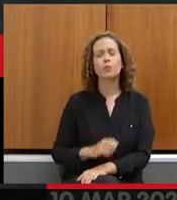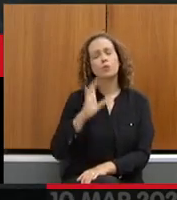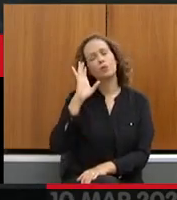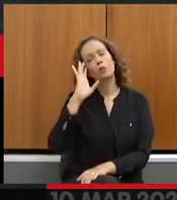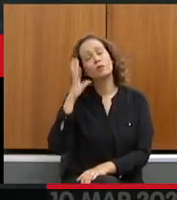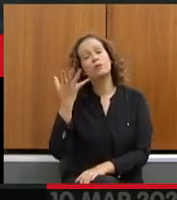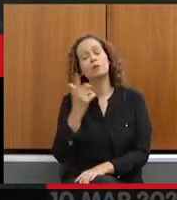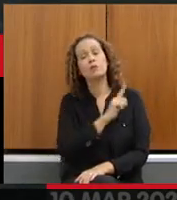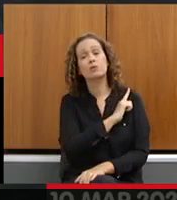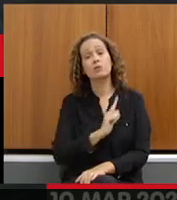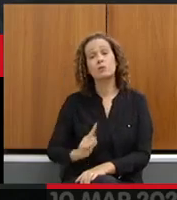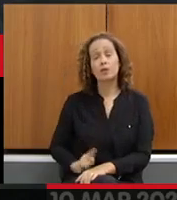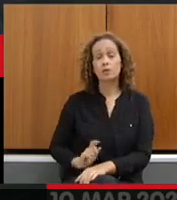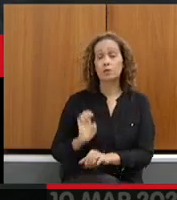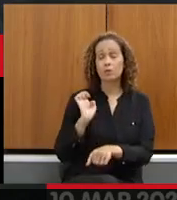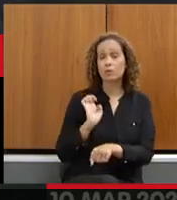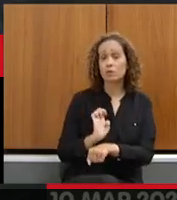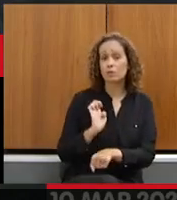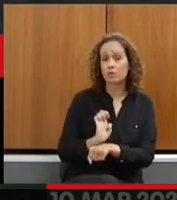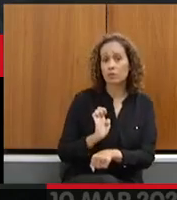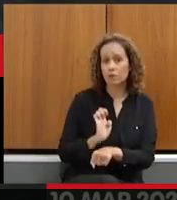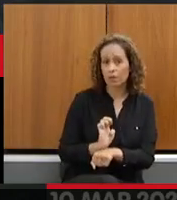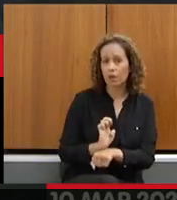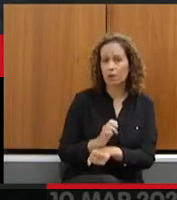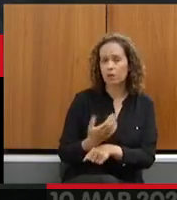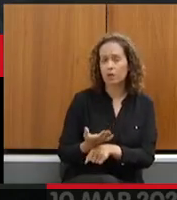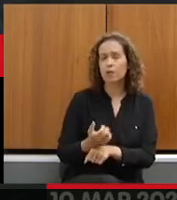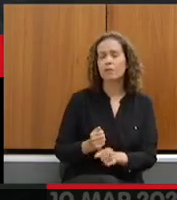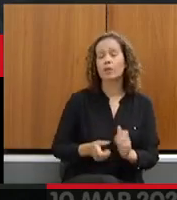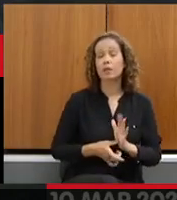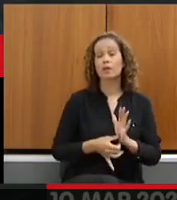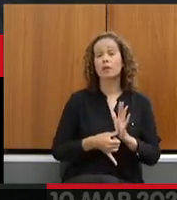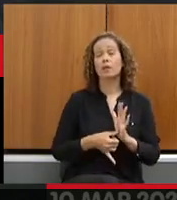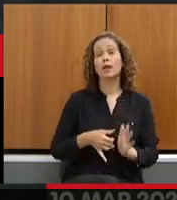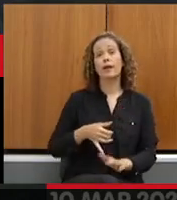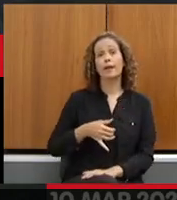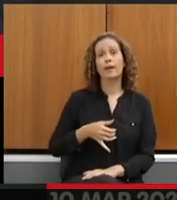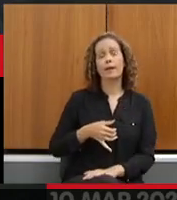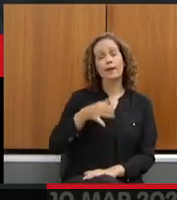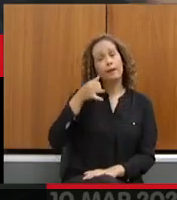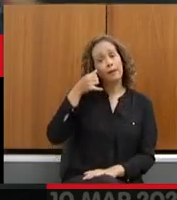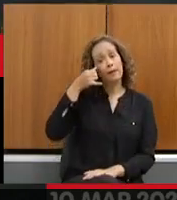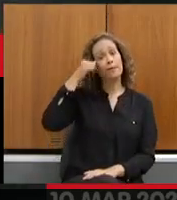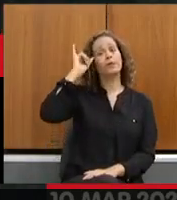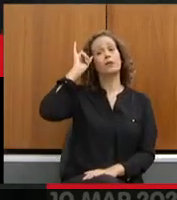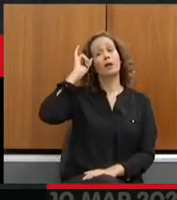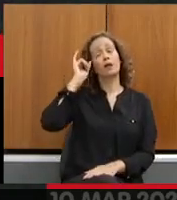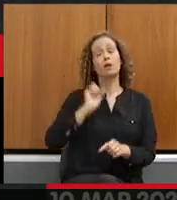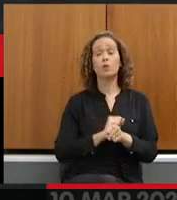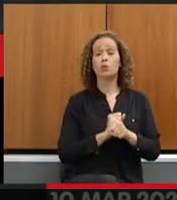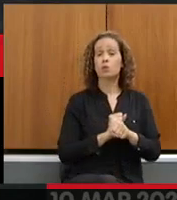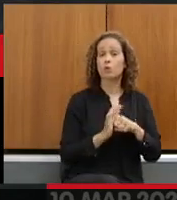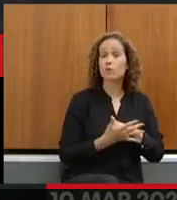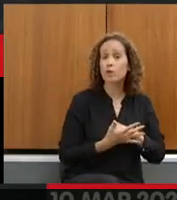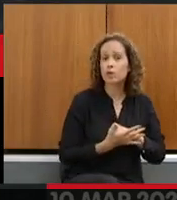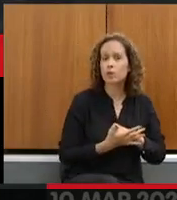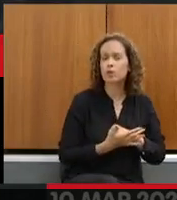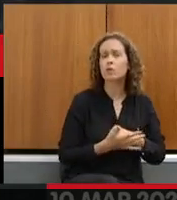decisão do Governo do Estado para prevenir convite o governo colocou na rua